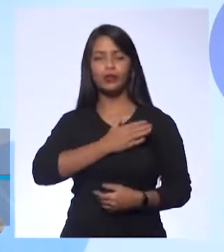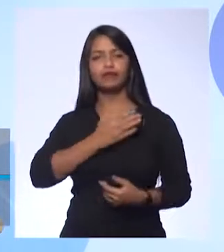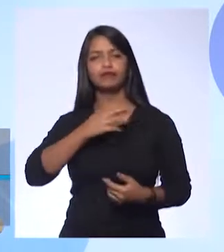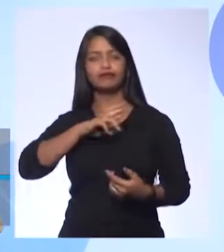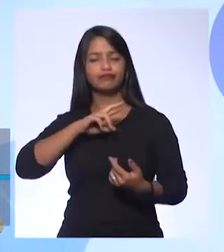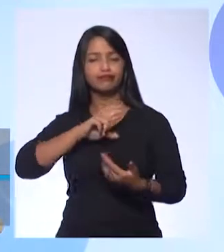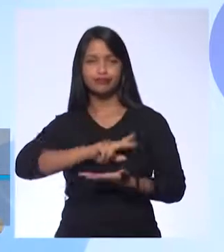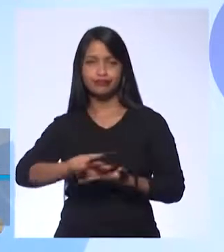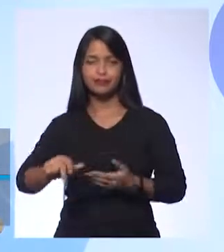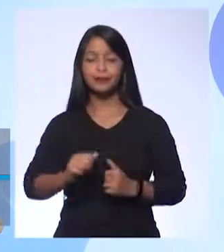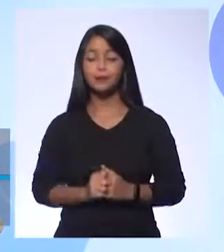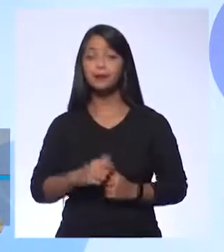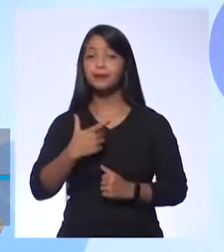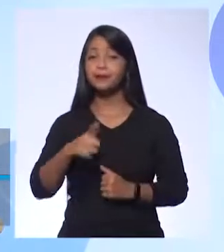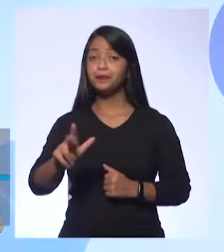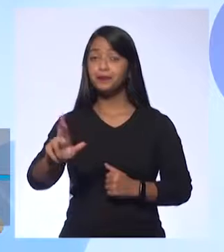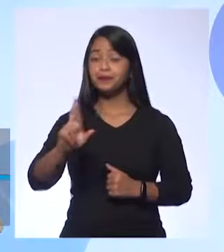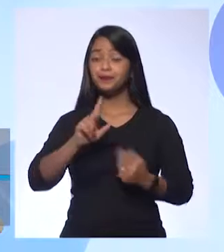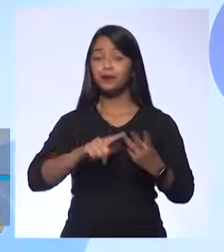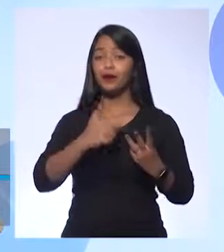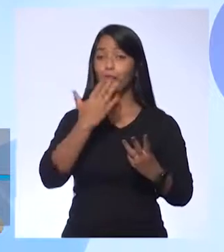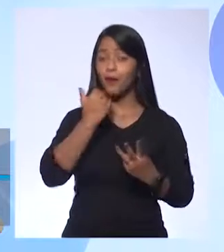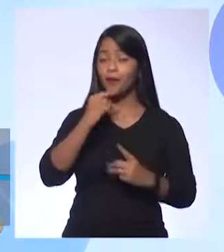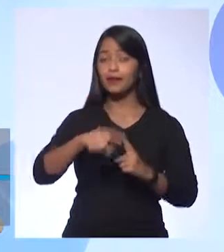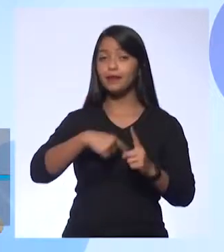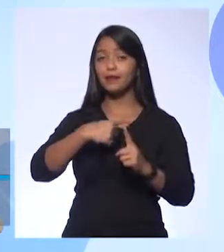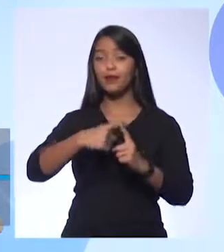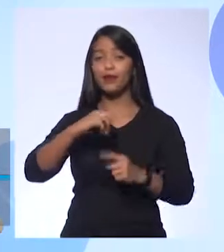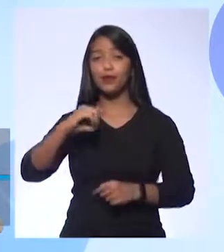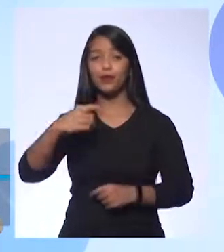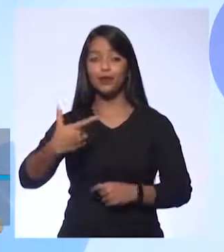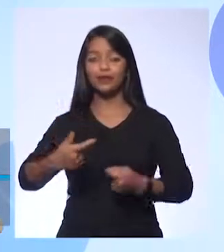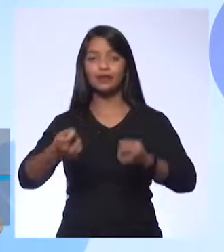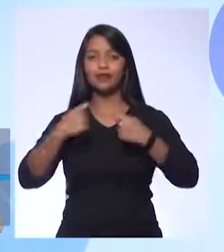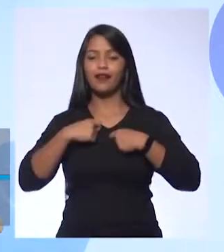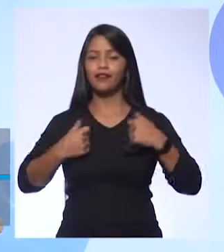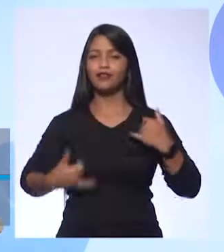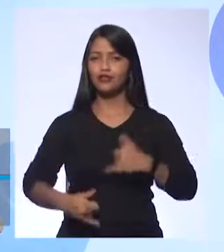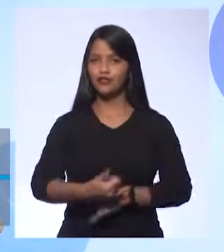que o alimento, junto com o oxigênio, produz energia para o corpo.